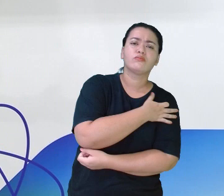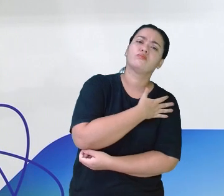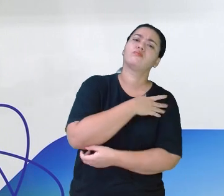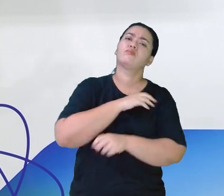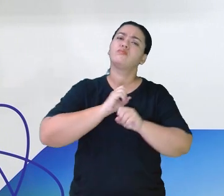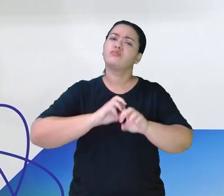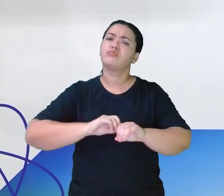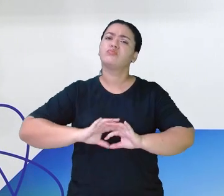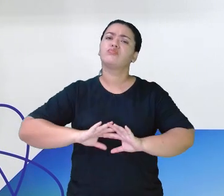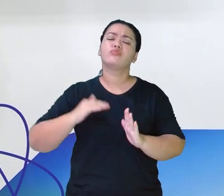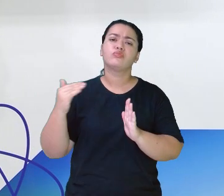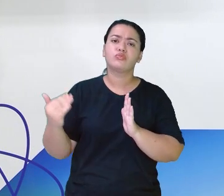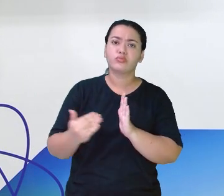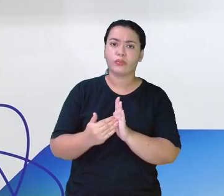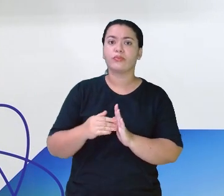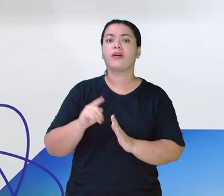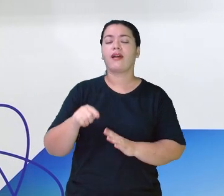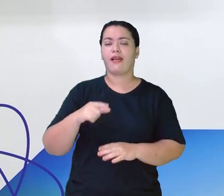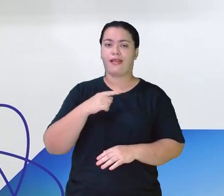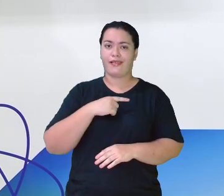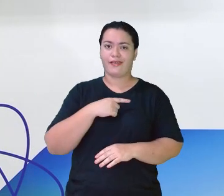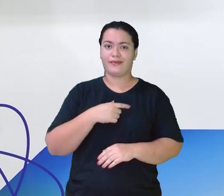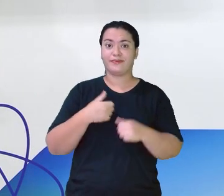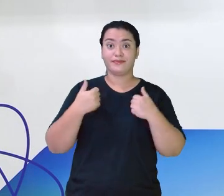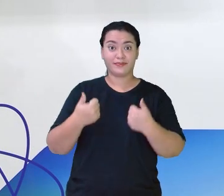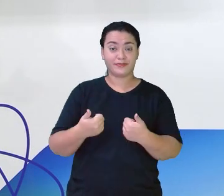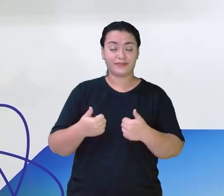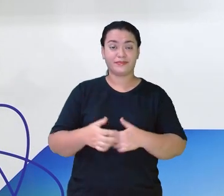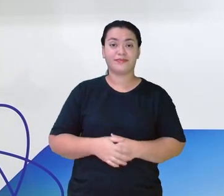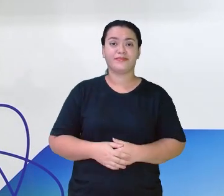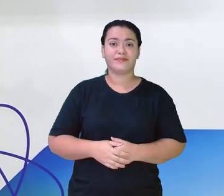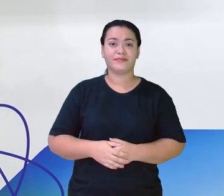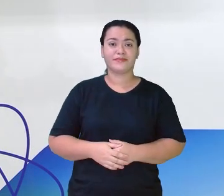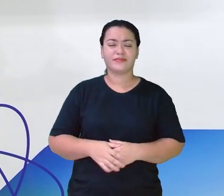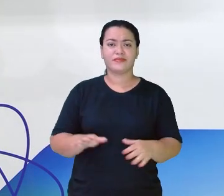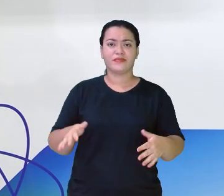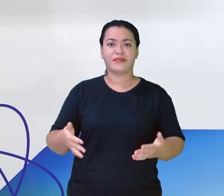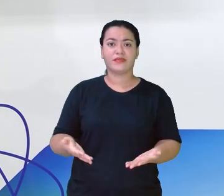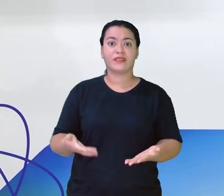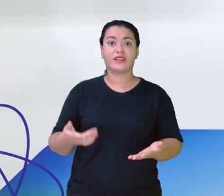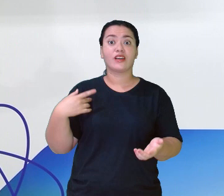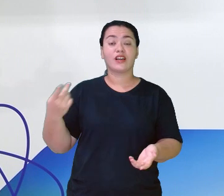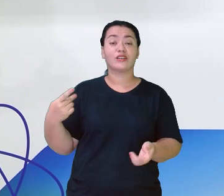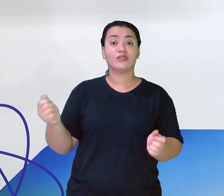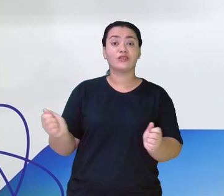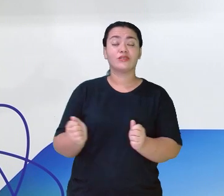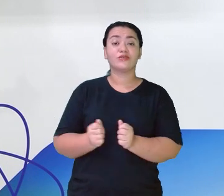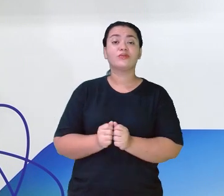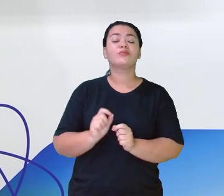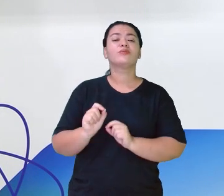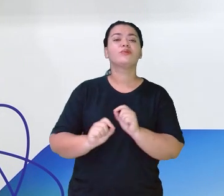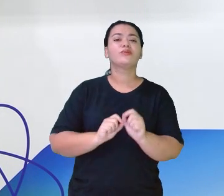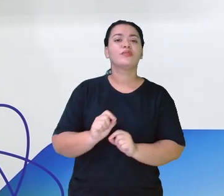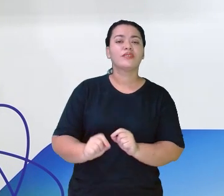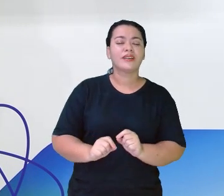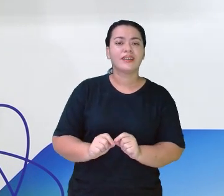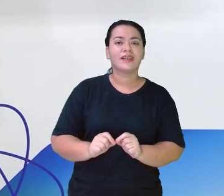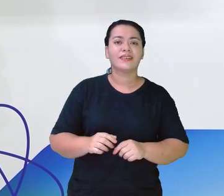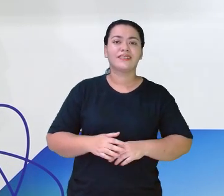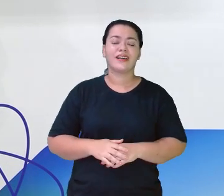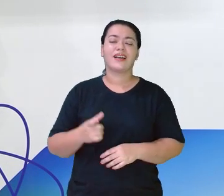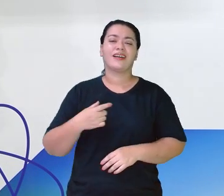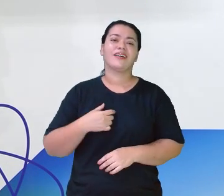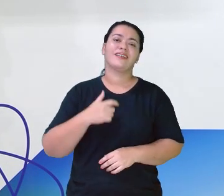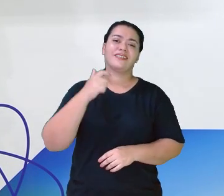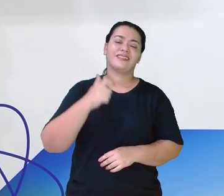da Escola para Aulas Digitais. Tá bom assim? Aí, minha gente, juntinho comigo aqui, está aí, a